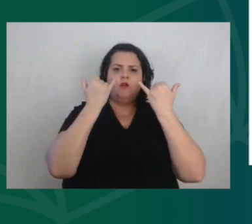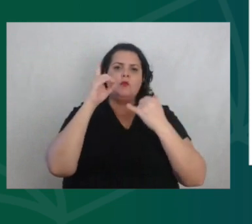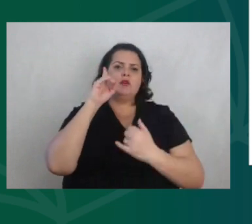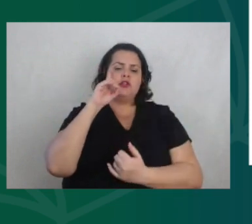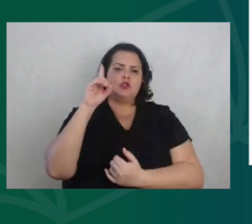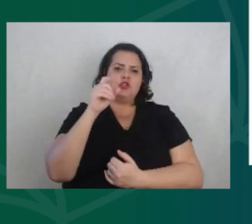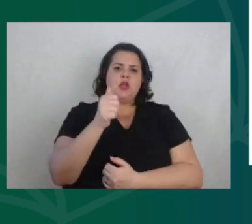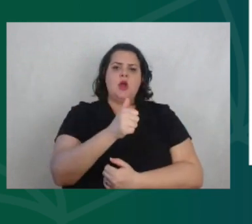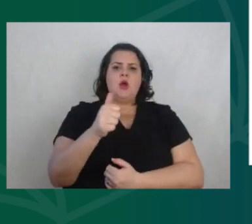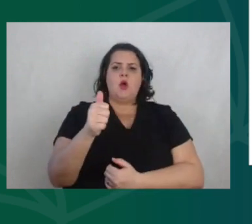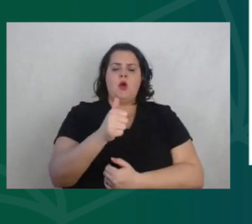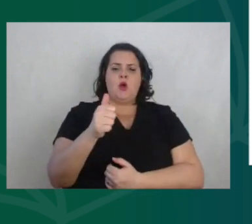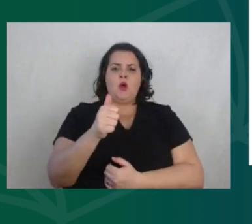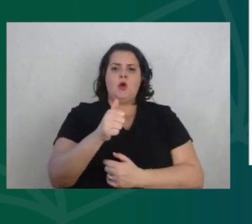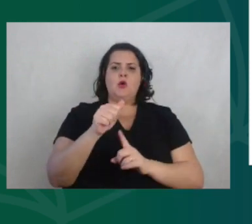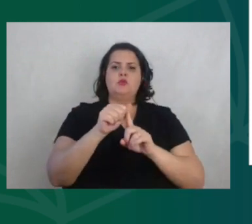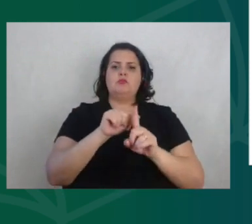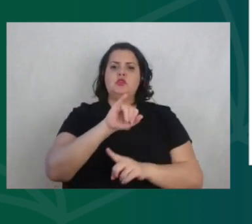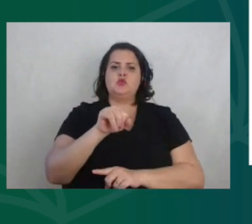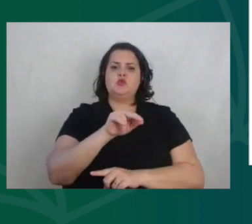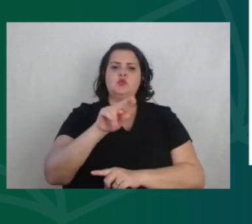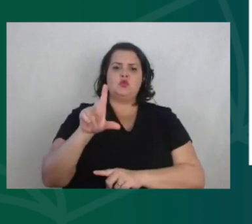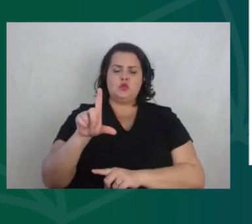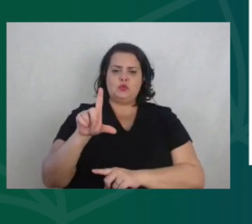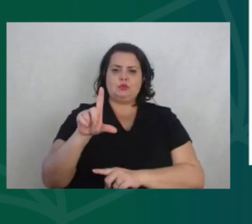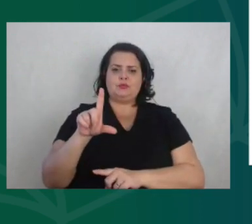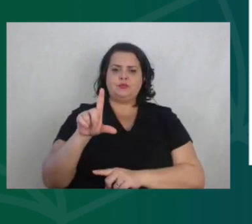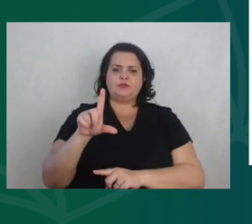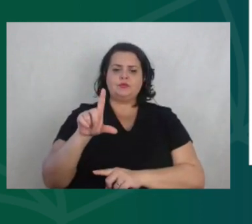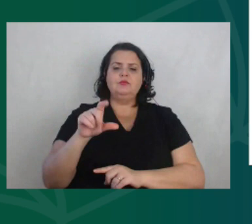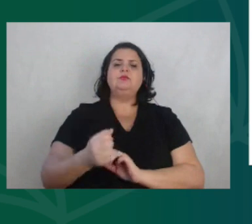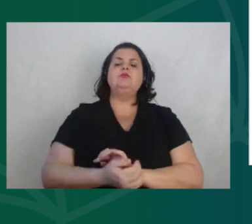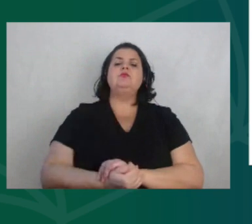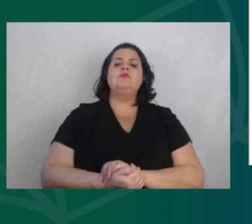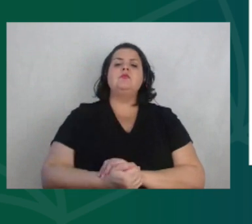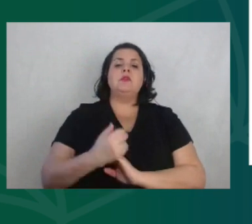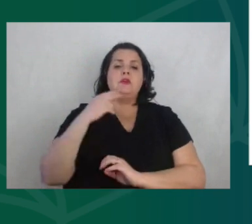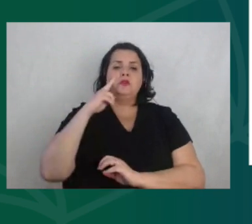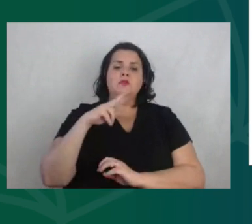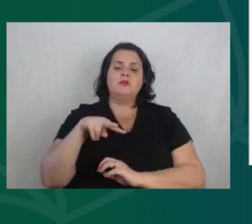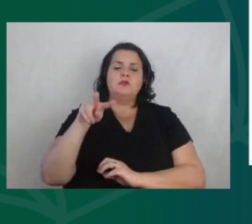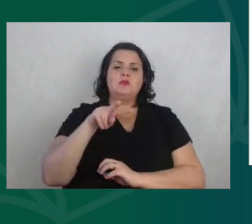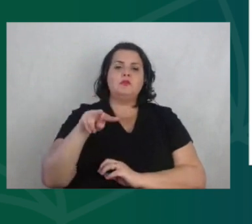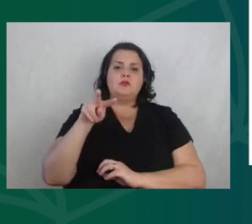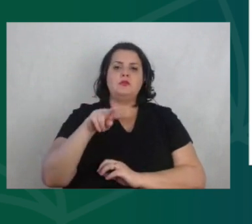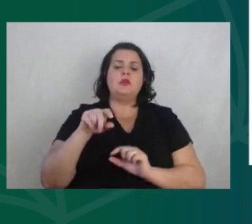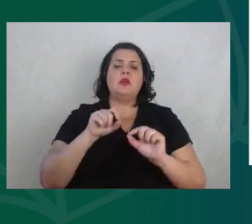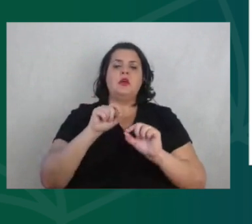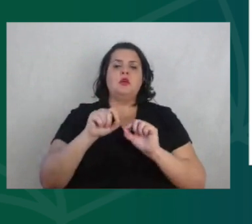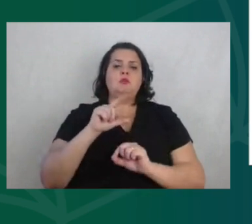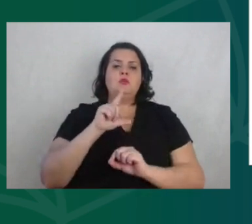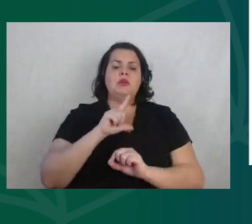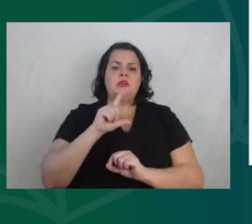né, da Vigilância Epidemiológica de São Paulo. Vocês observam que tem uma tendência à